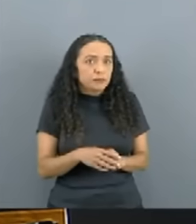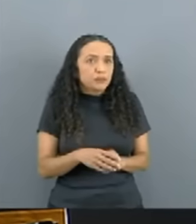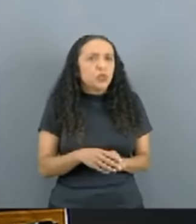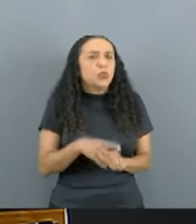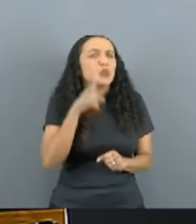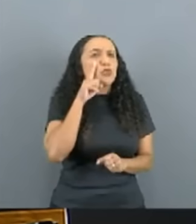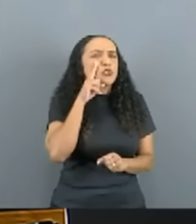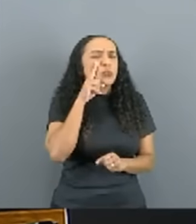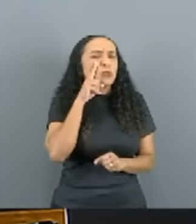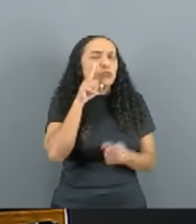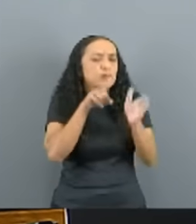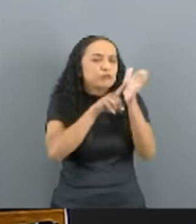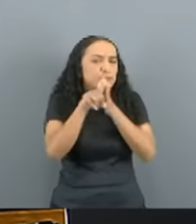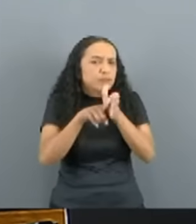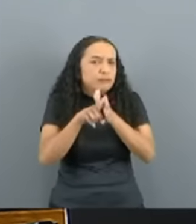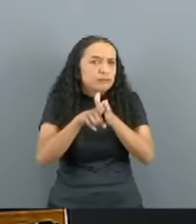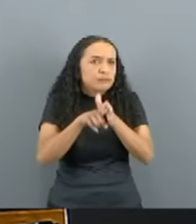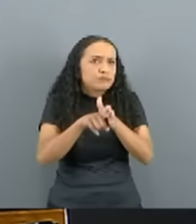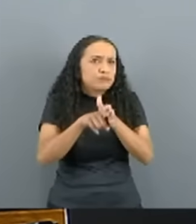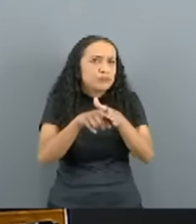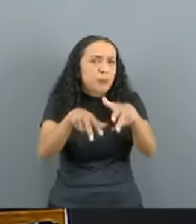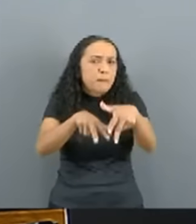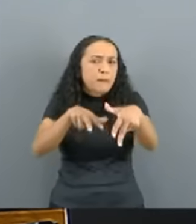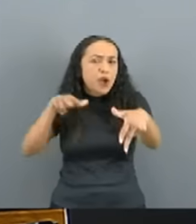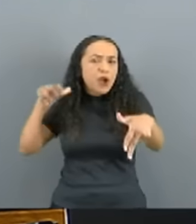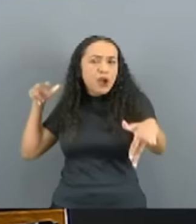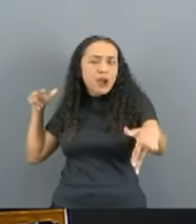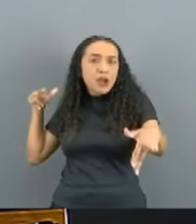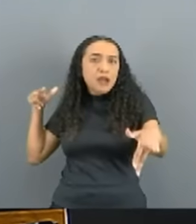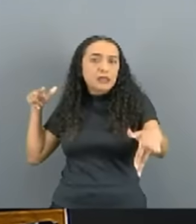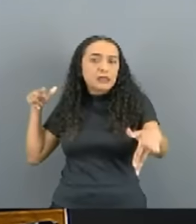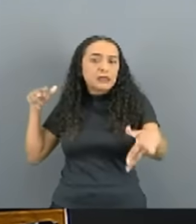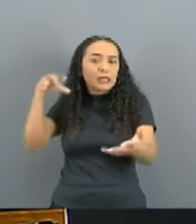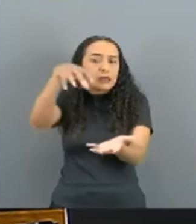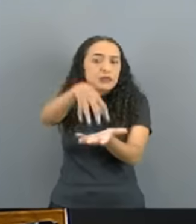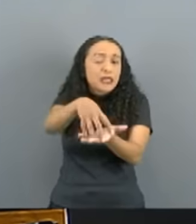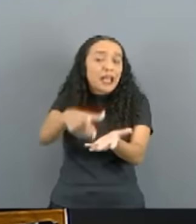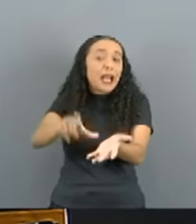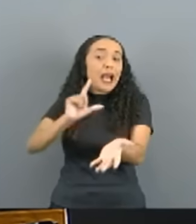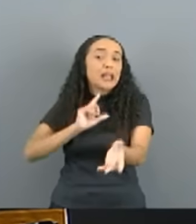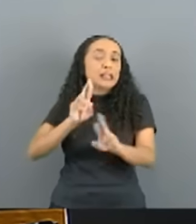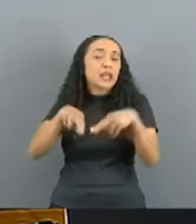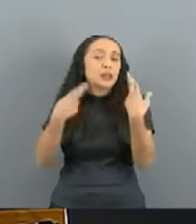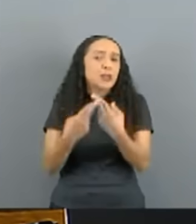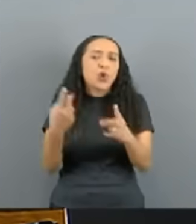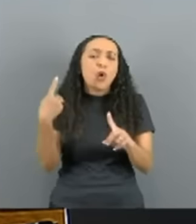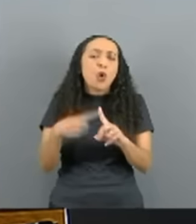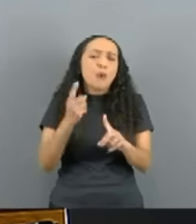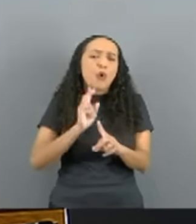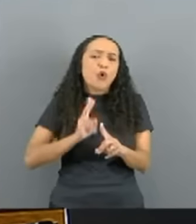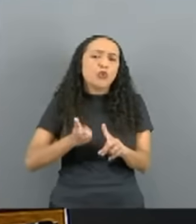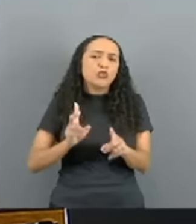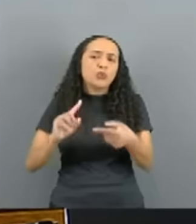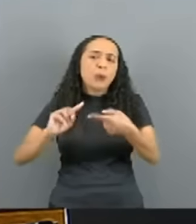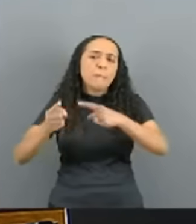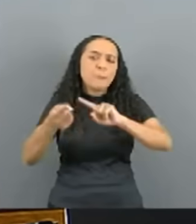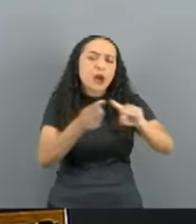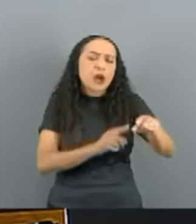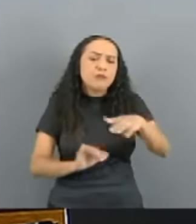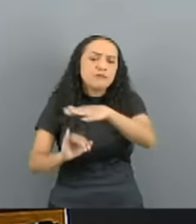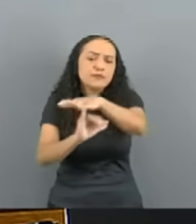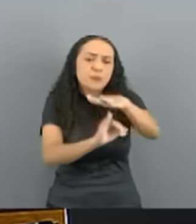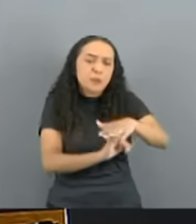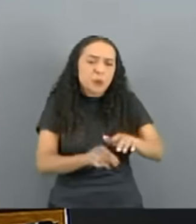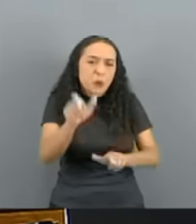consultou os antecedentes dessa entidade antes da reunião? Por que manteve um diálogo institucional com